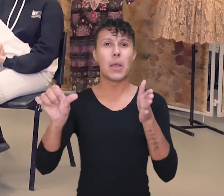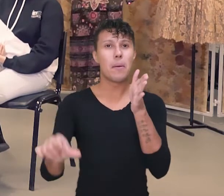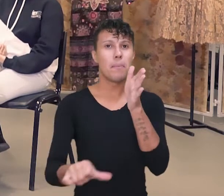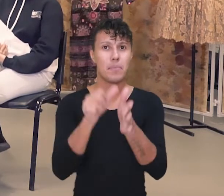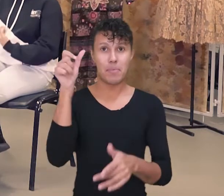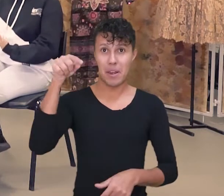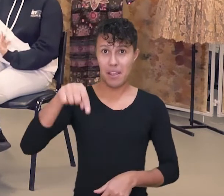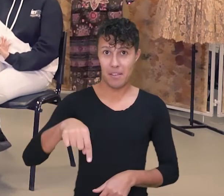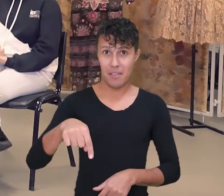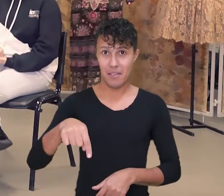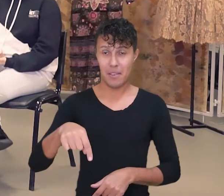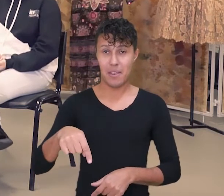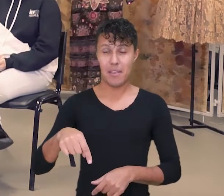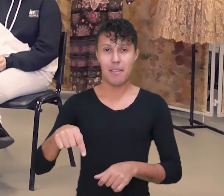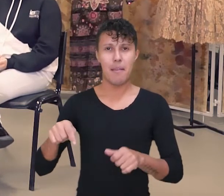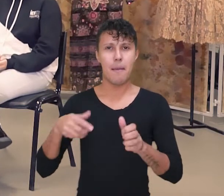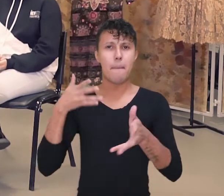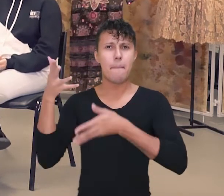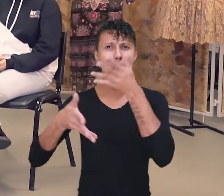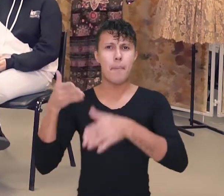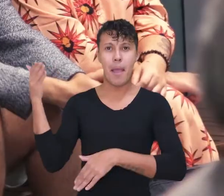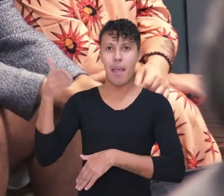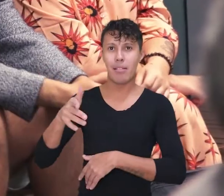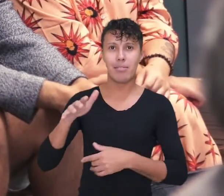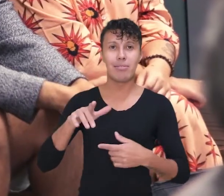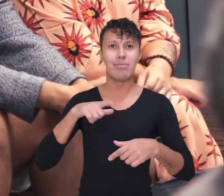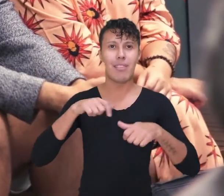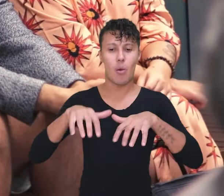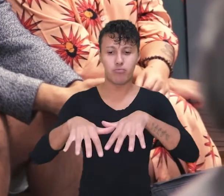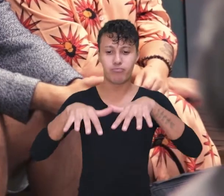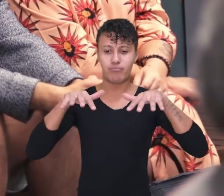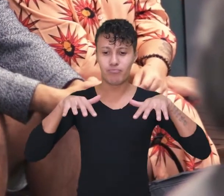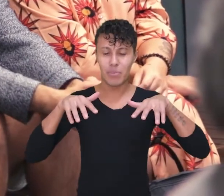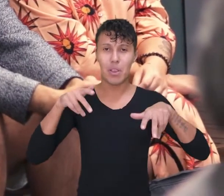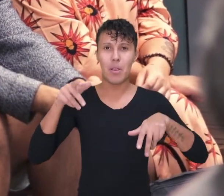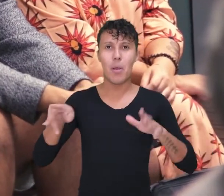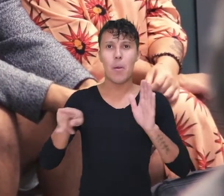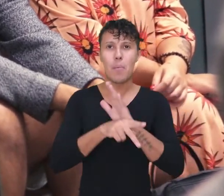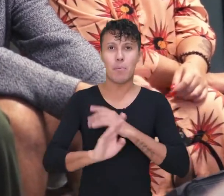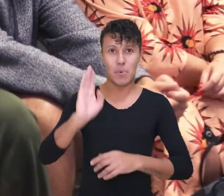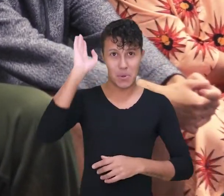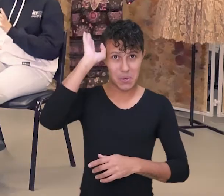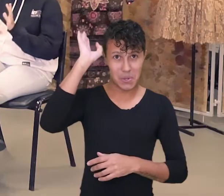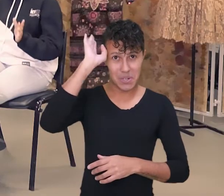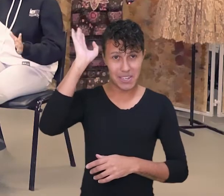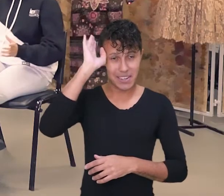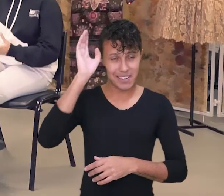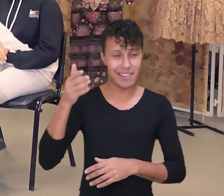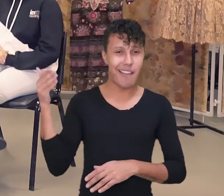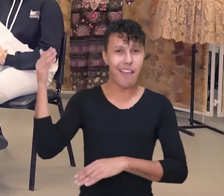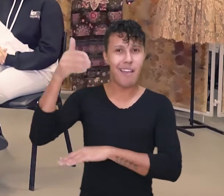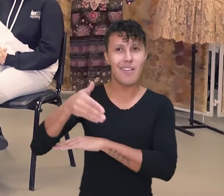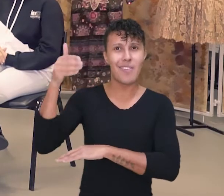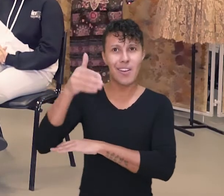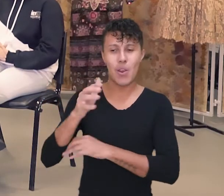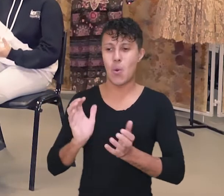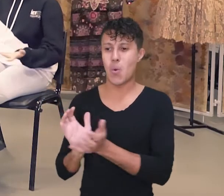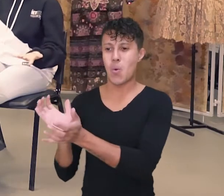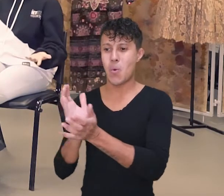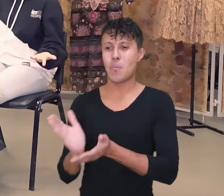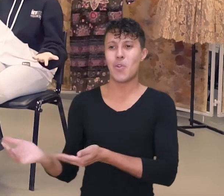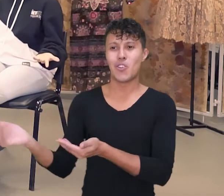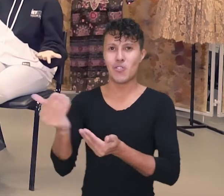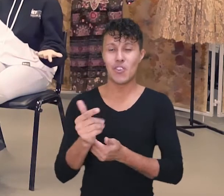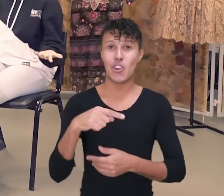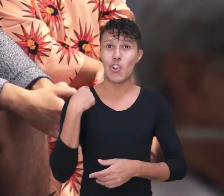vez aqui no Papo Retos, a gente tem a presença do público aqui do SESC, a galera aqui que geralmente frequenta o Juventude.